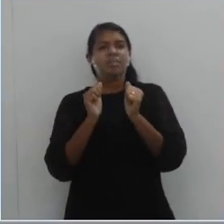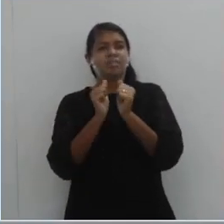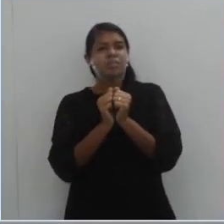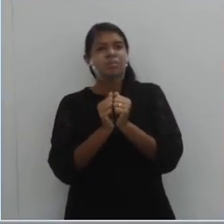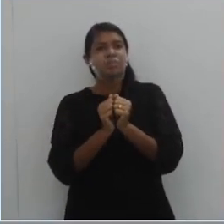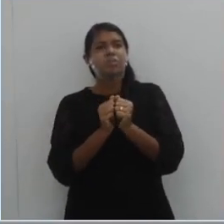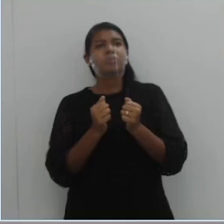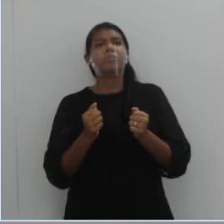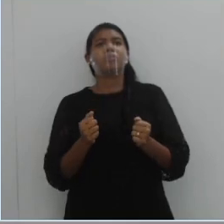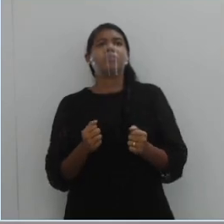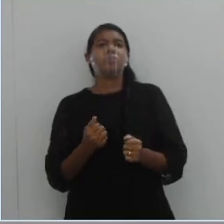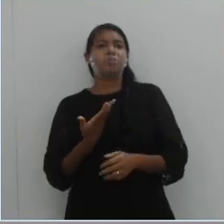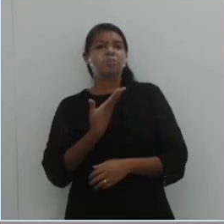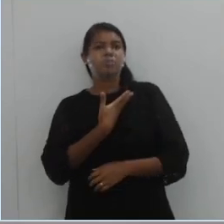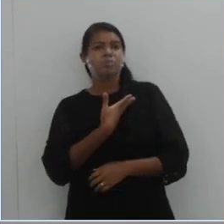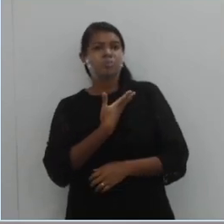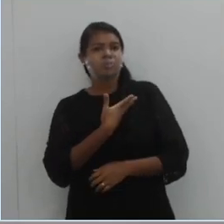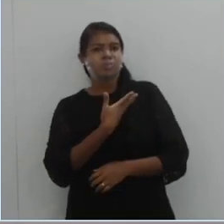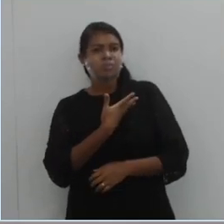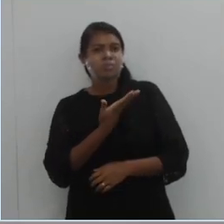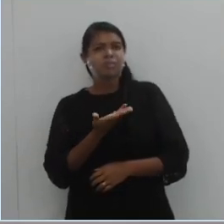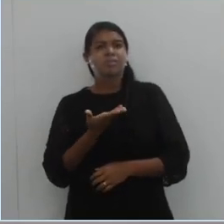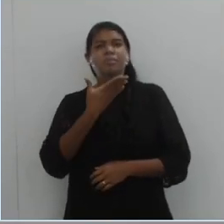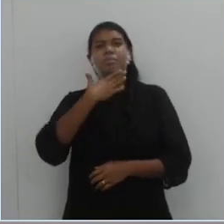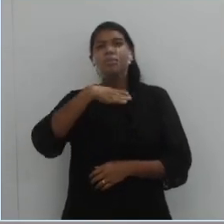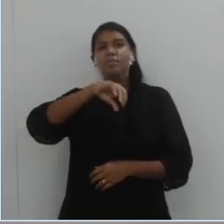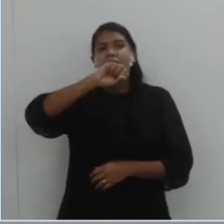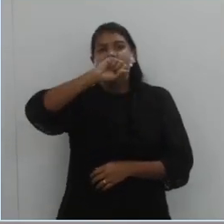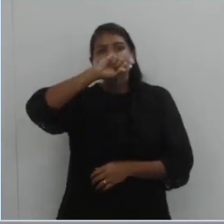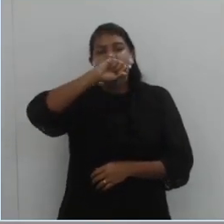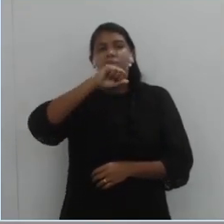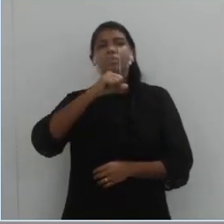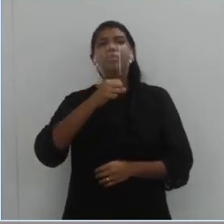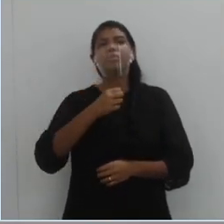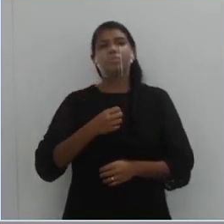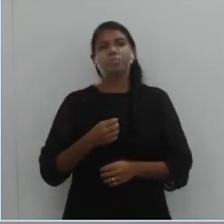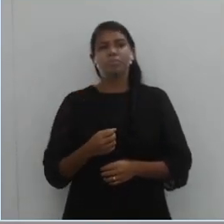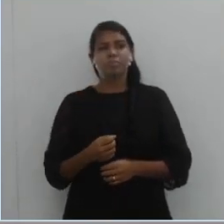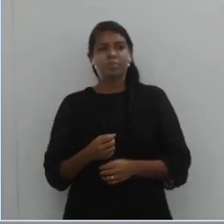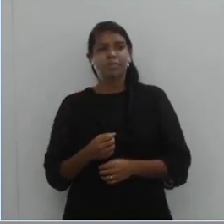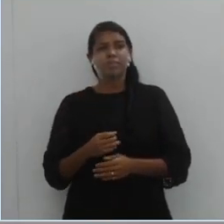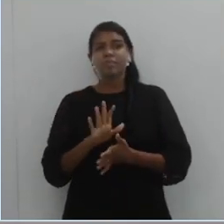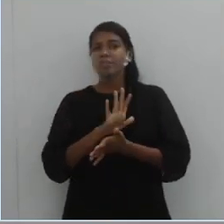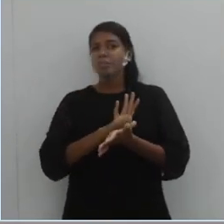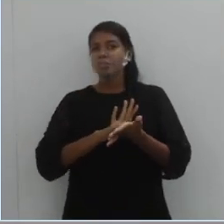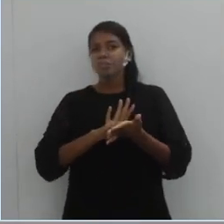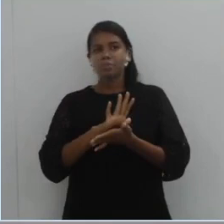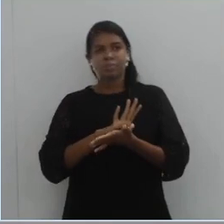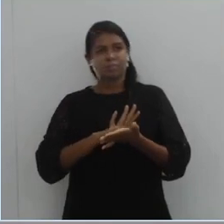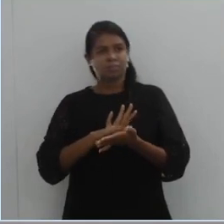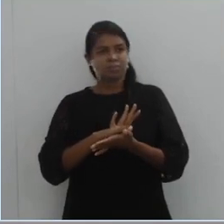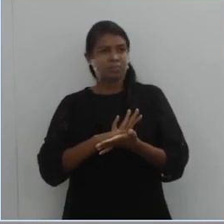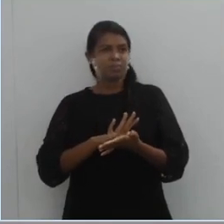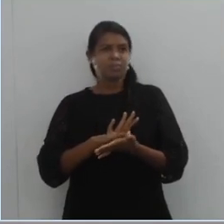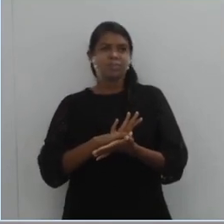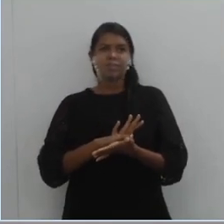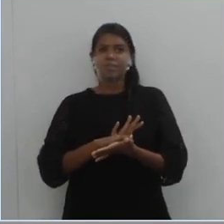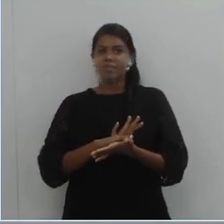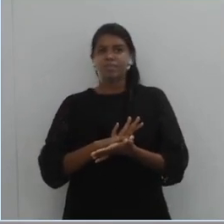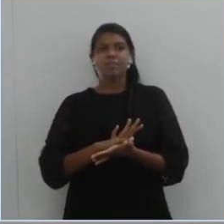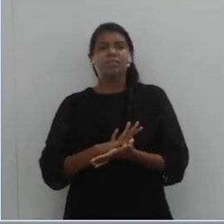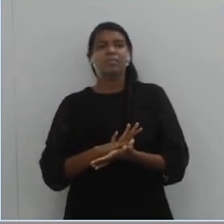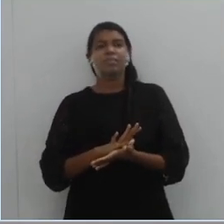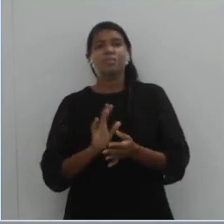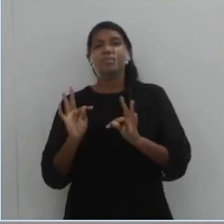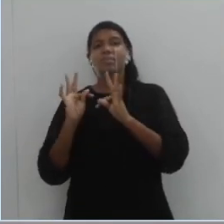pelos maridos, pelos pais, tá certo? Mas nada sem ser autorizado